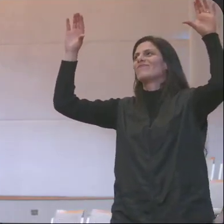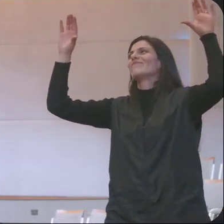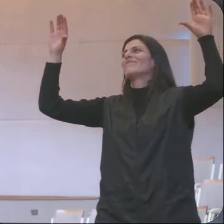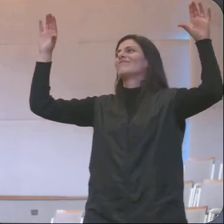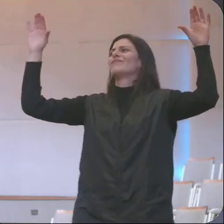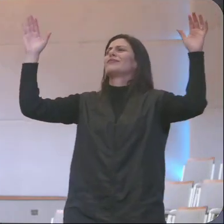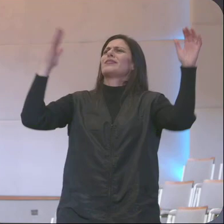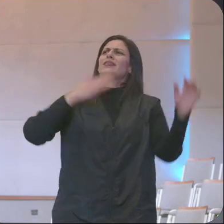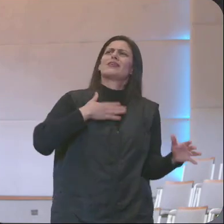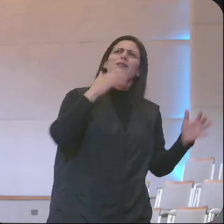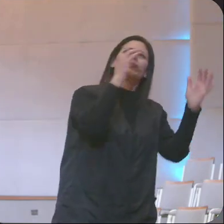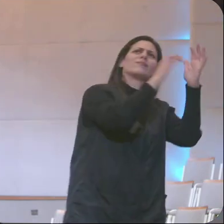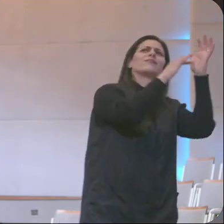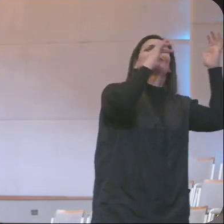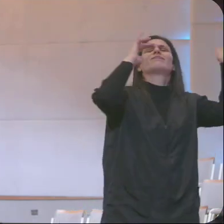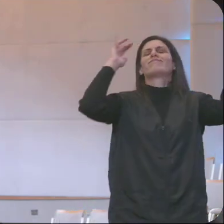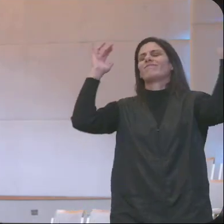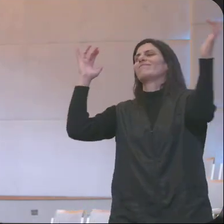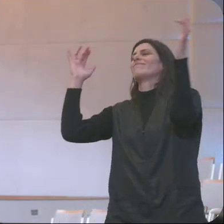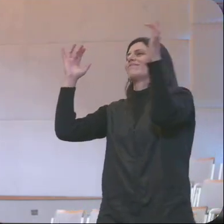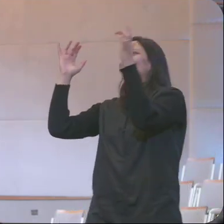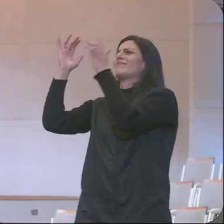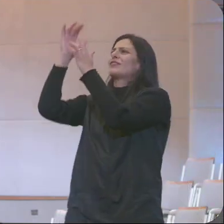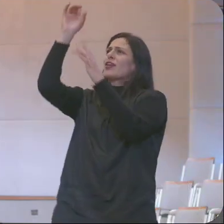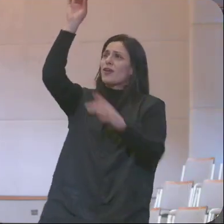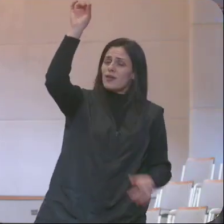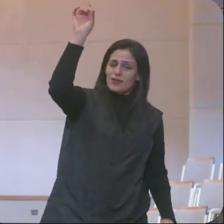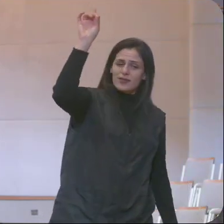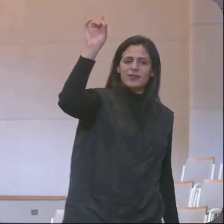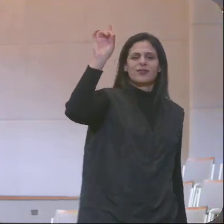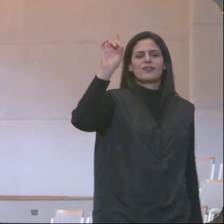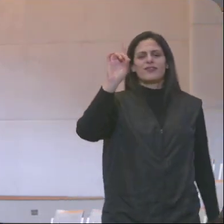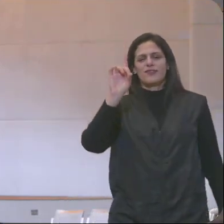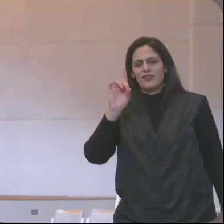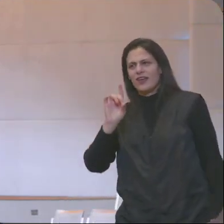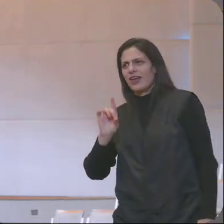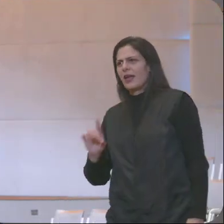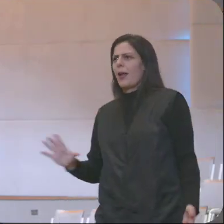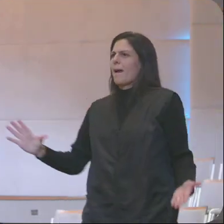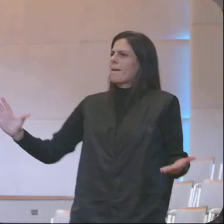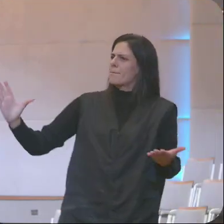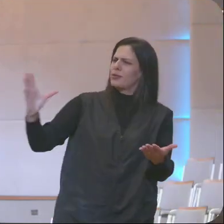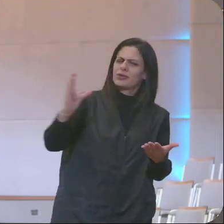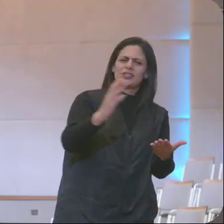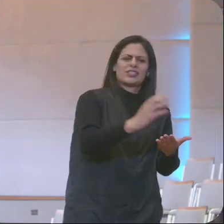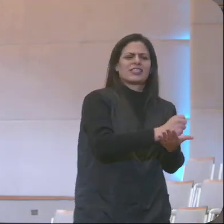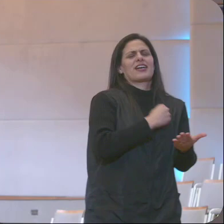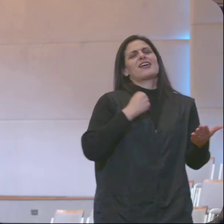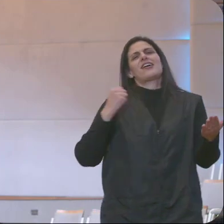Meu Jesus, vem buscar a sua